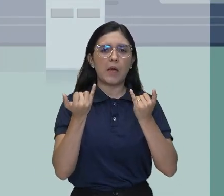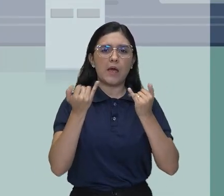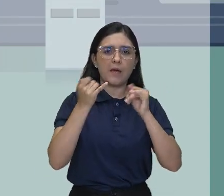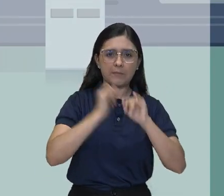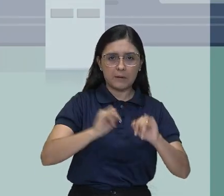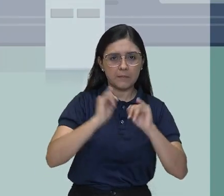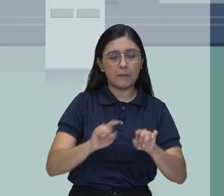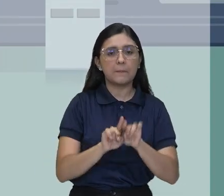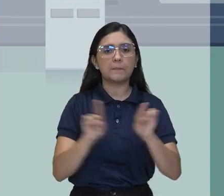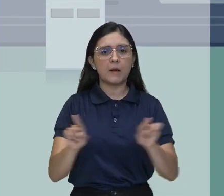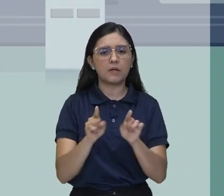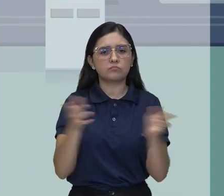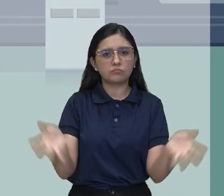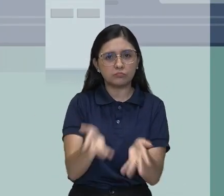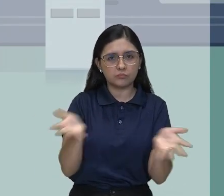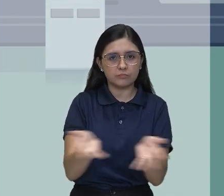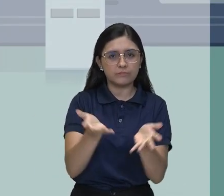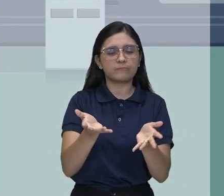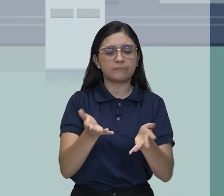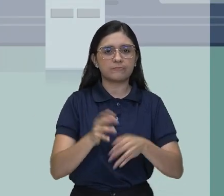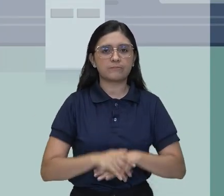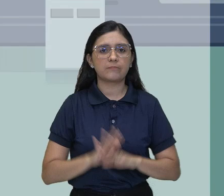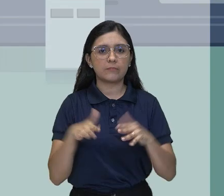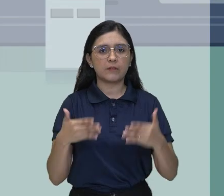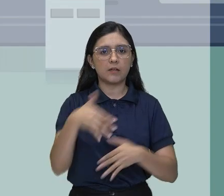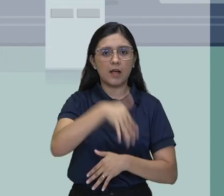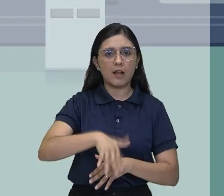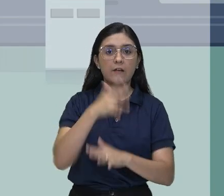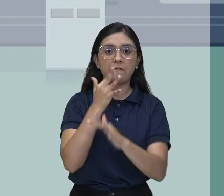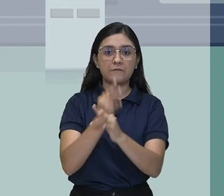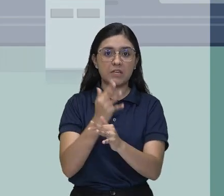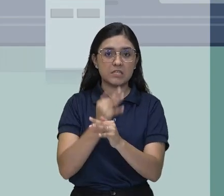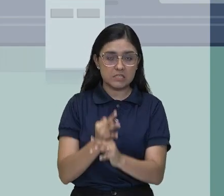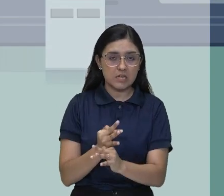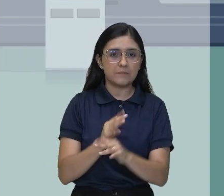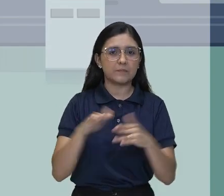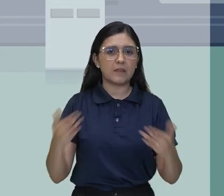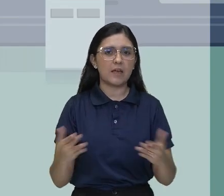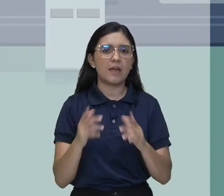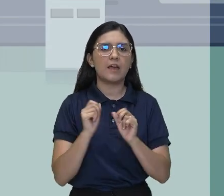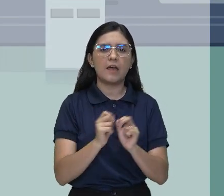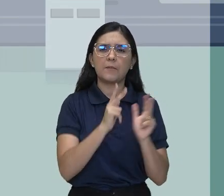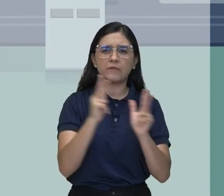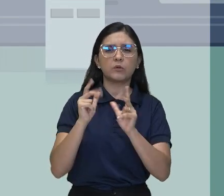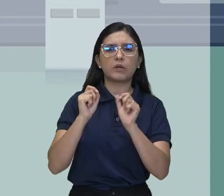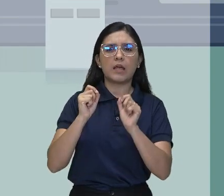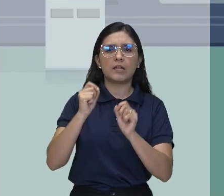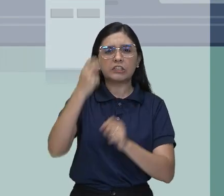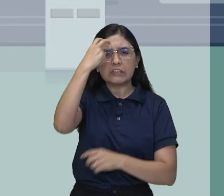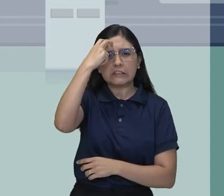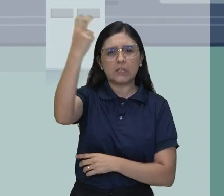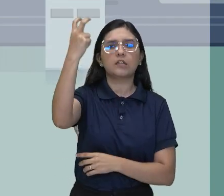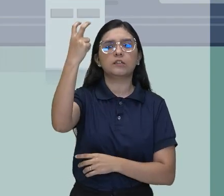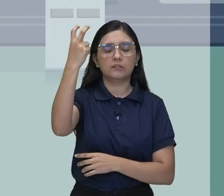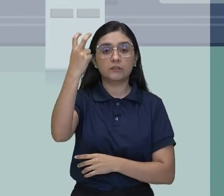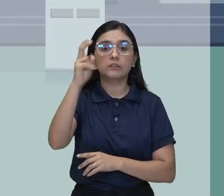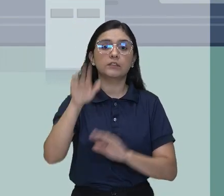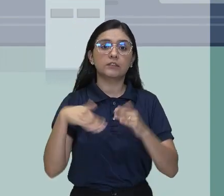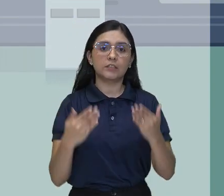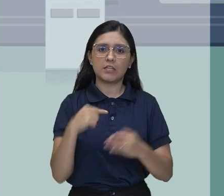também inspiradora. A física é uma aventura intelectual e eu